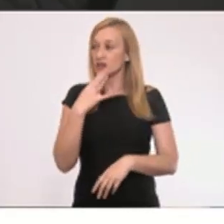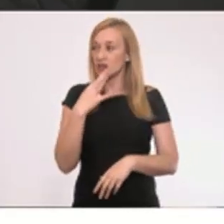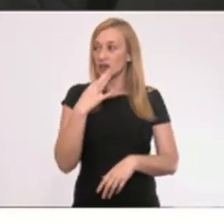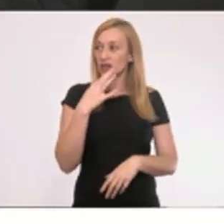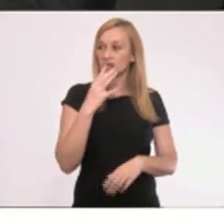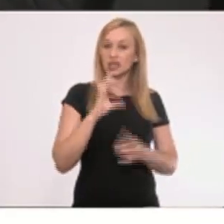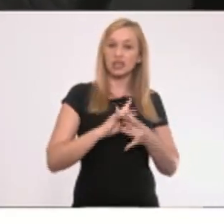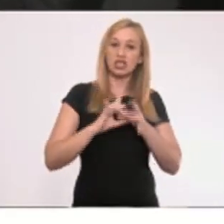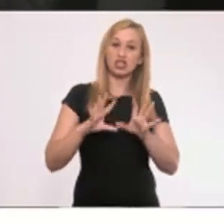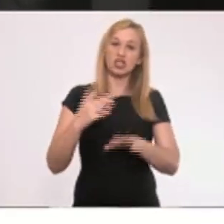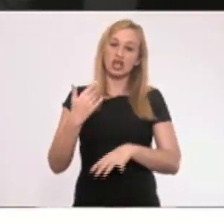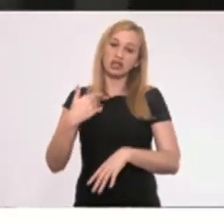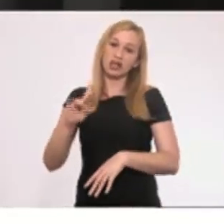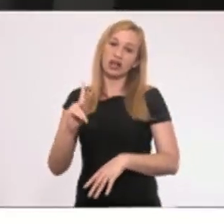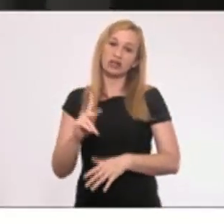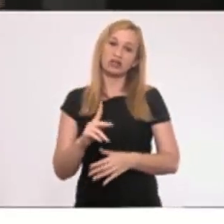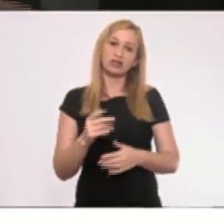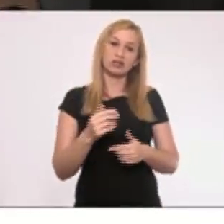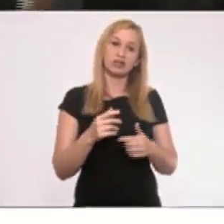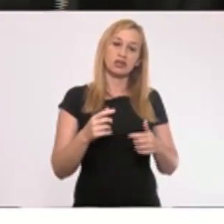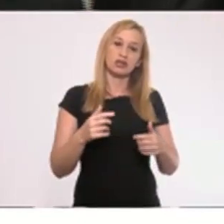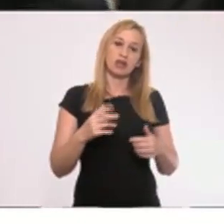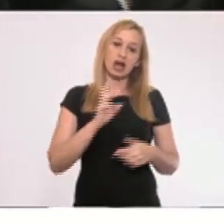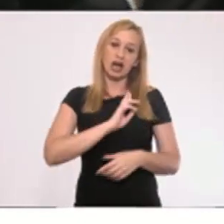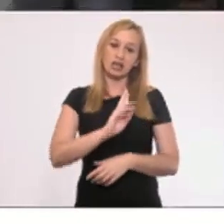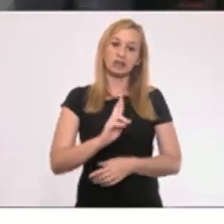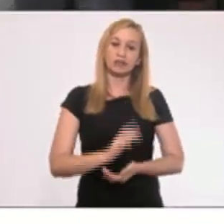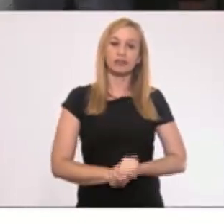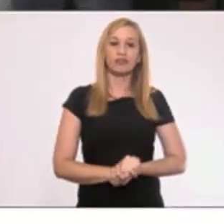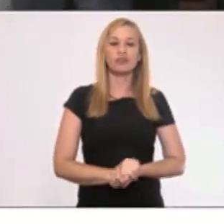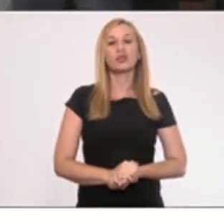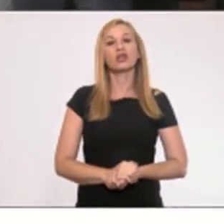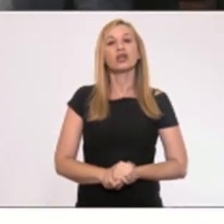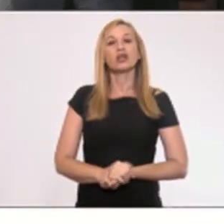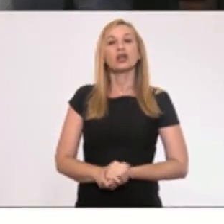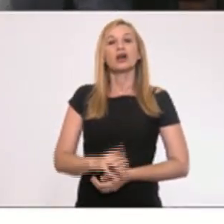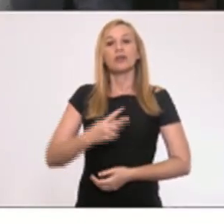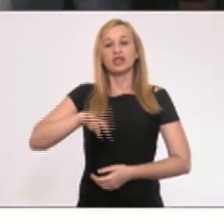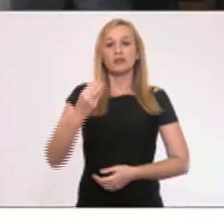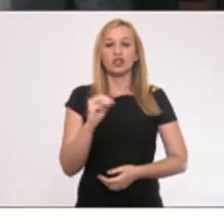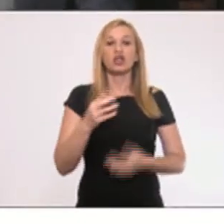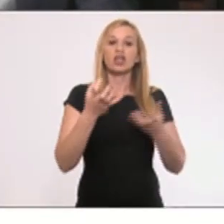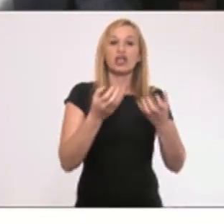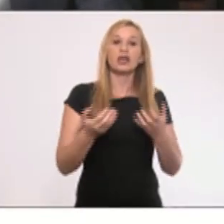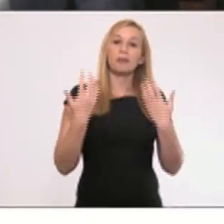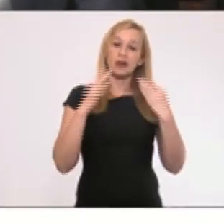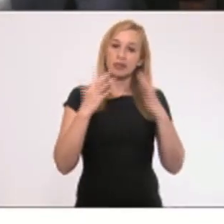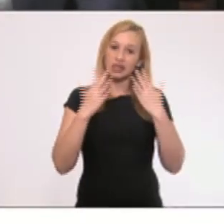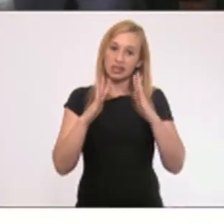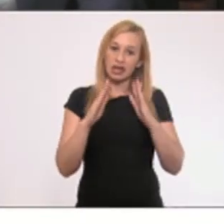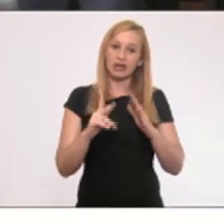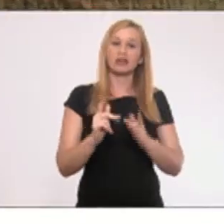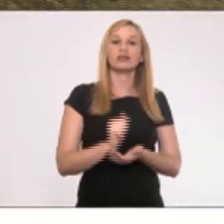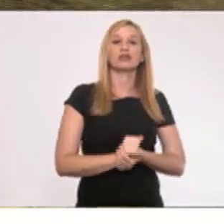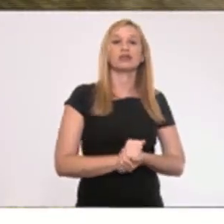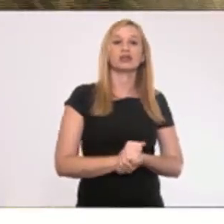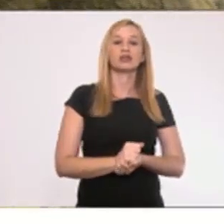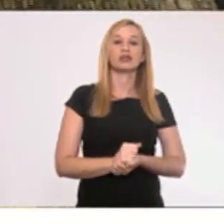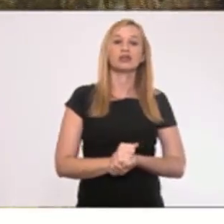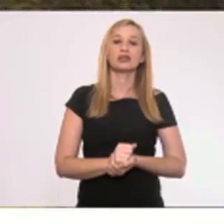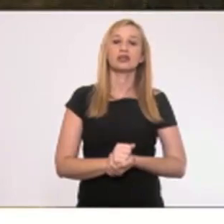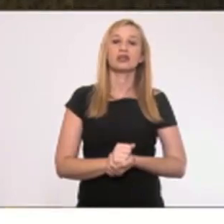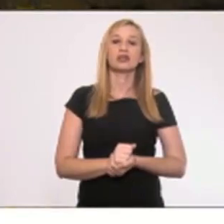paixões de lado. Declaração de voto. Márcio Pacheco. Senhor presidente, eu queria parabenizar o autor, dizer